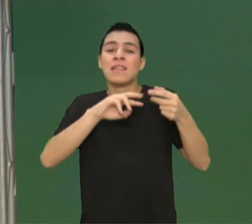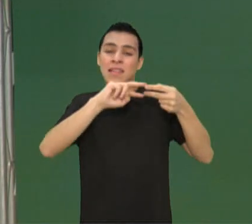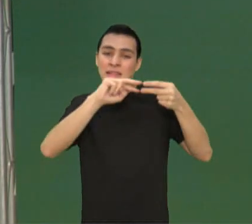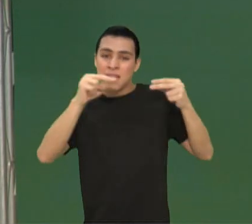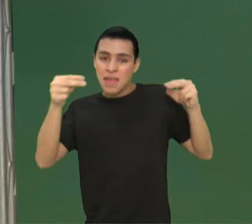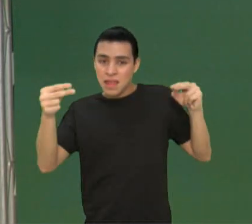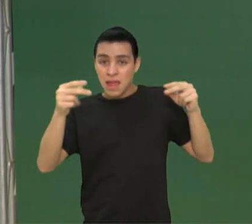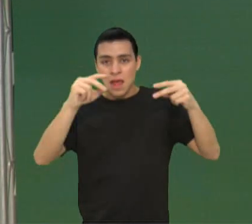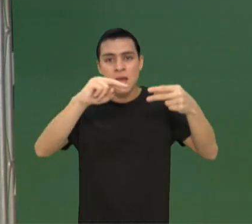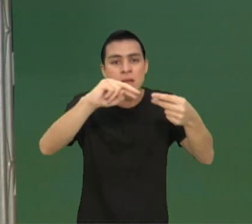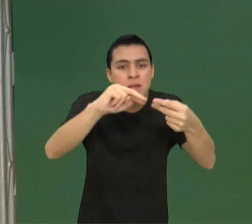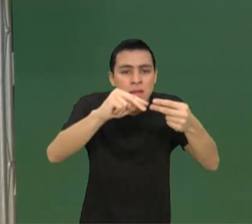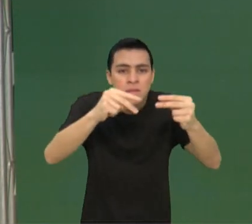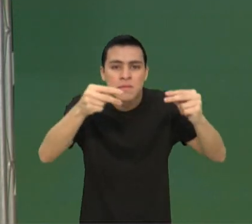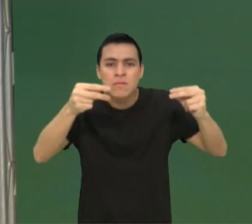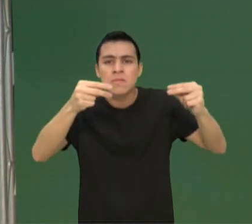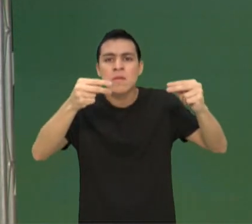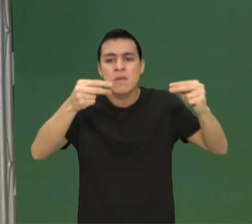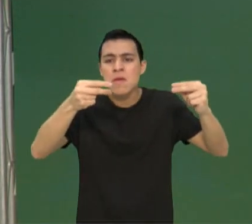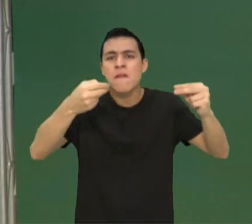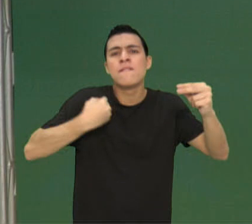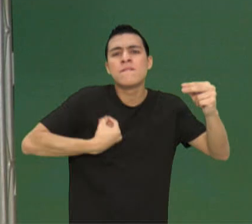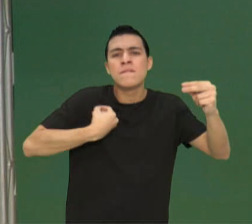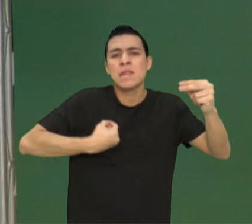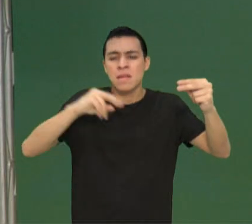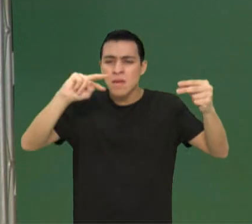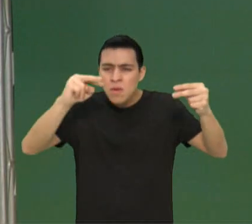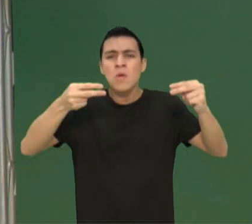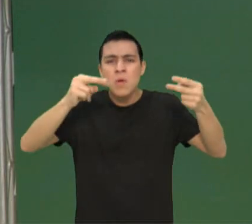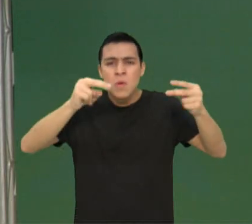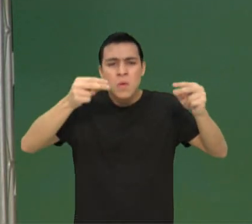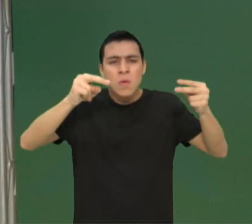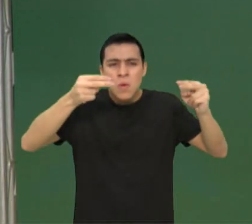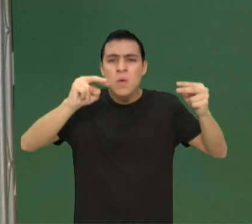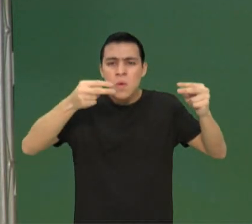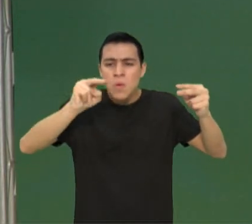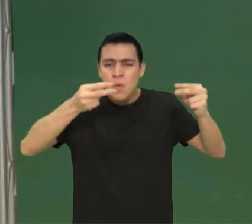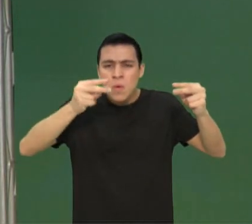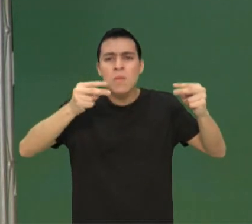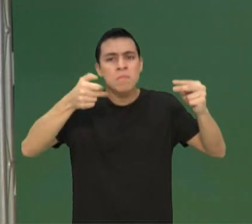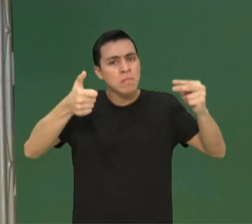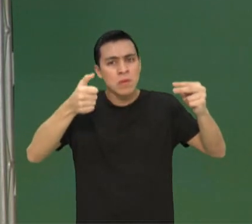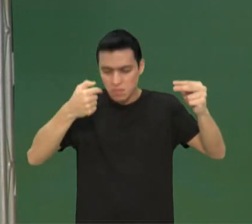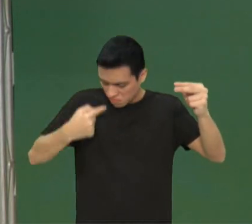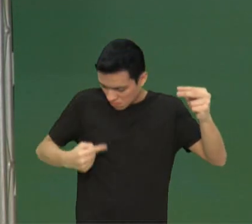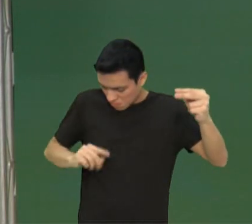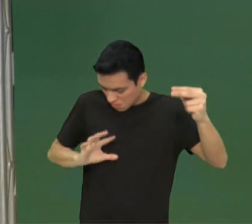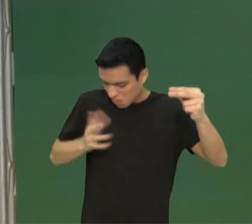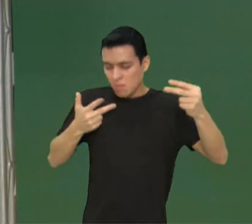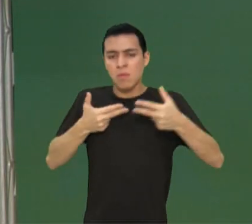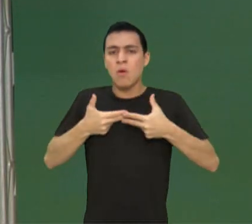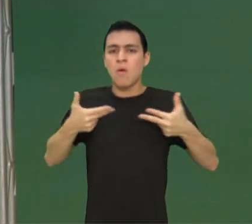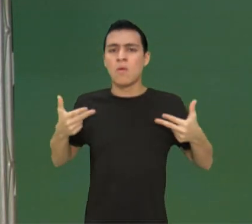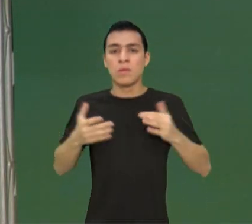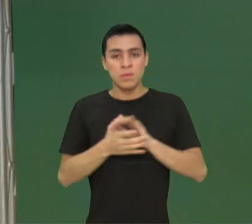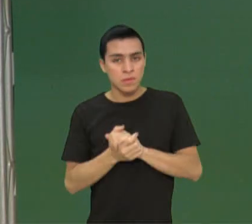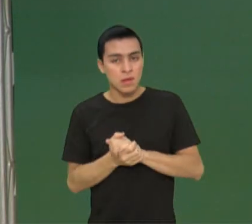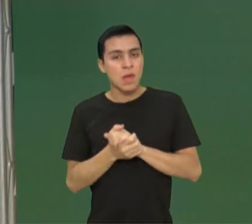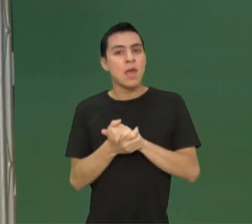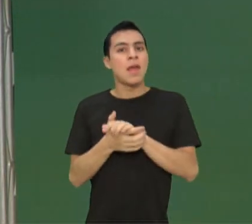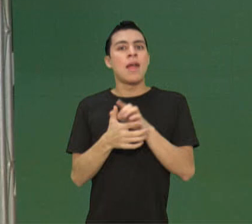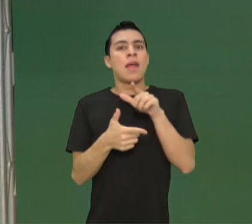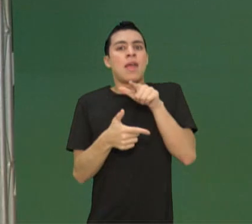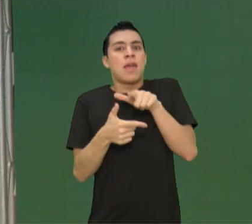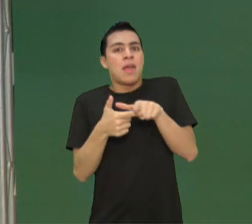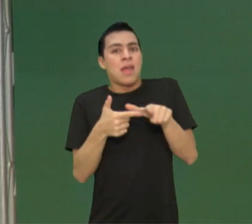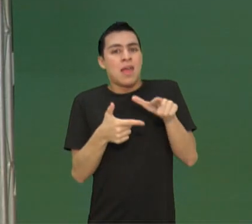Quando uma parte do DNA está ativa, é como se você ligasse um dos botões da mesa. E uma função vai acontecer. O problema